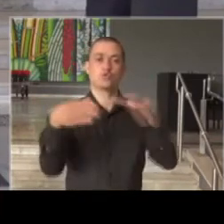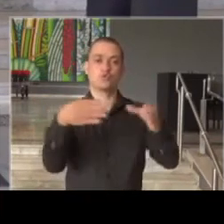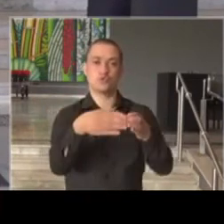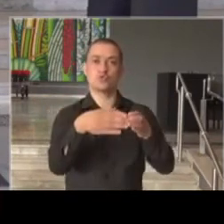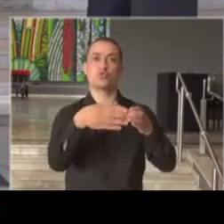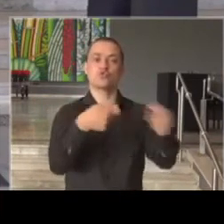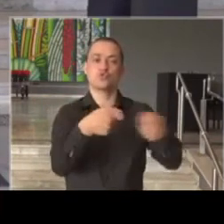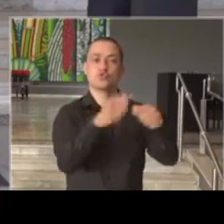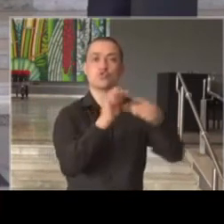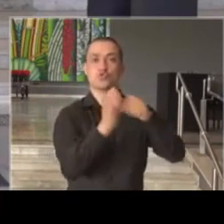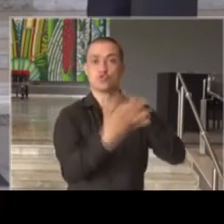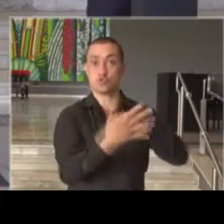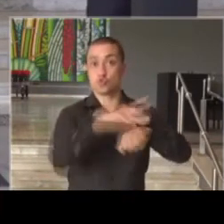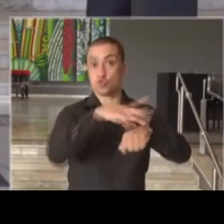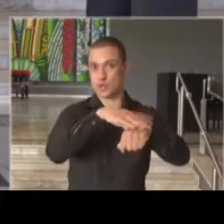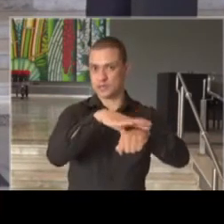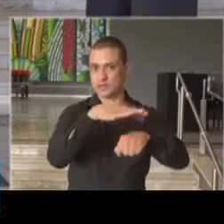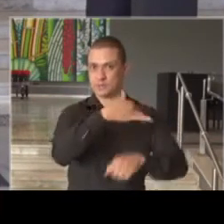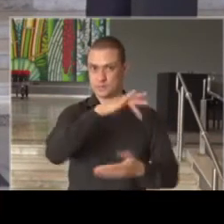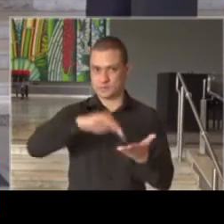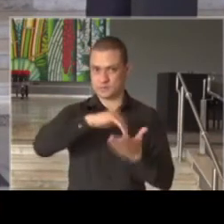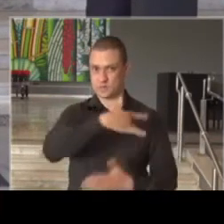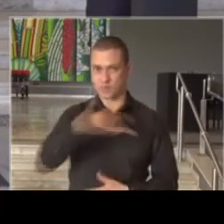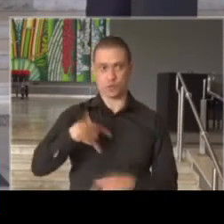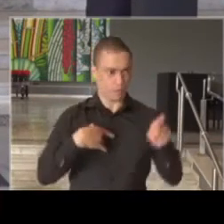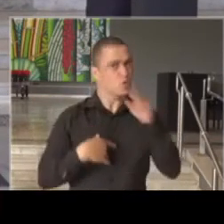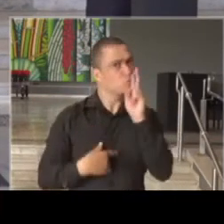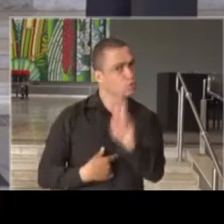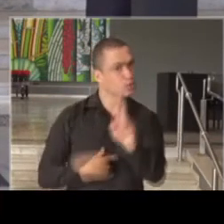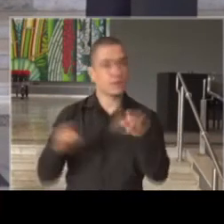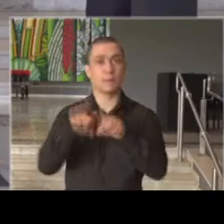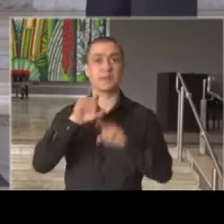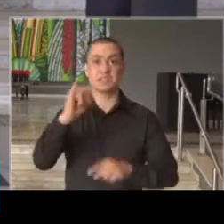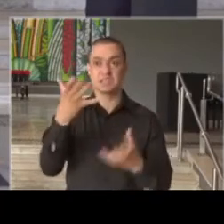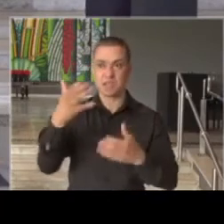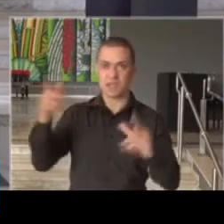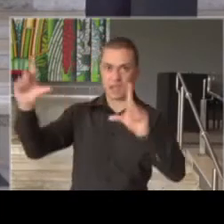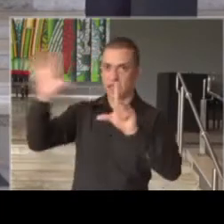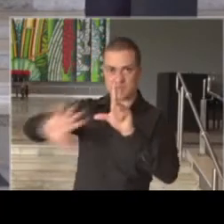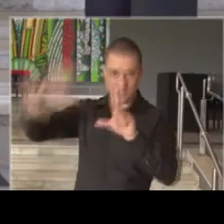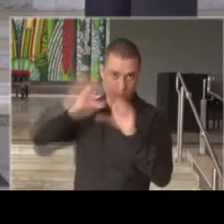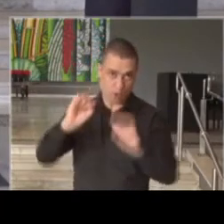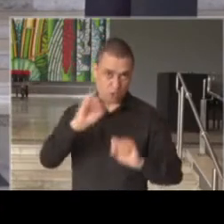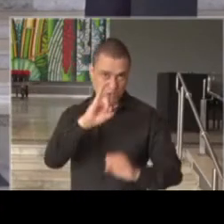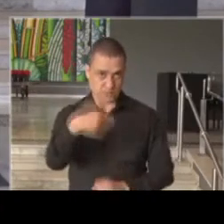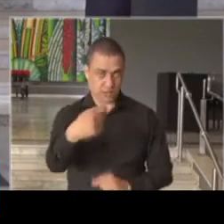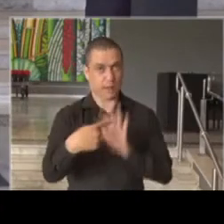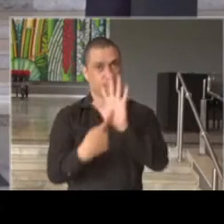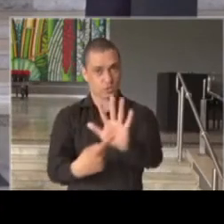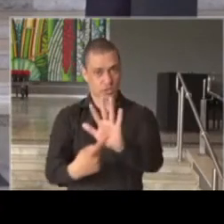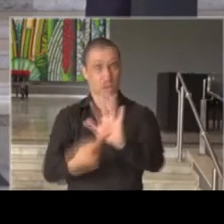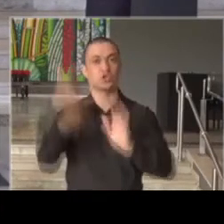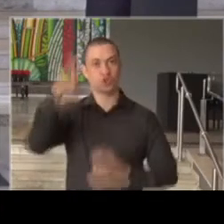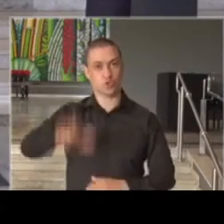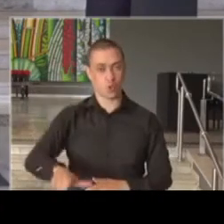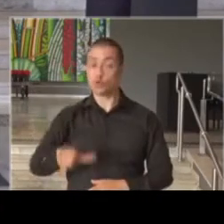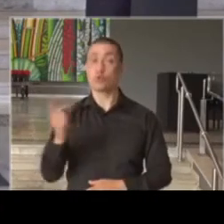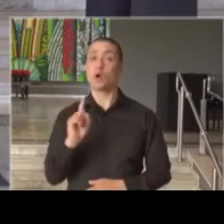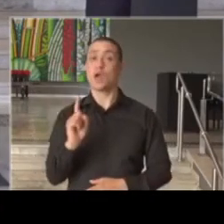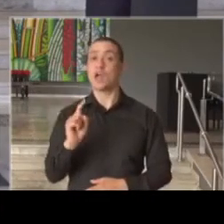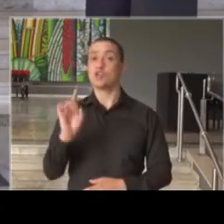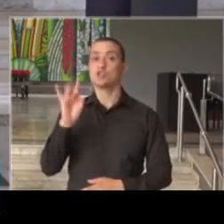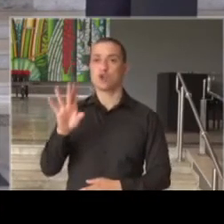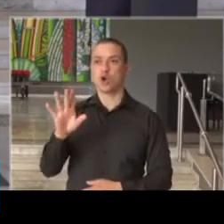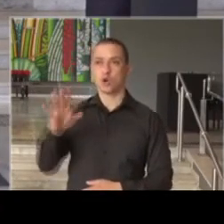Secretaria da Saúde, ela pode responder e, se desejar, fazer o uso da tela, Regiane, para expor mais uma vez, não só